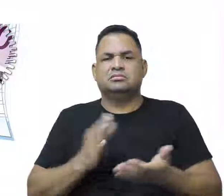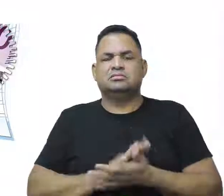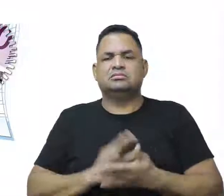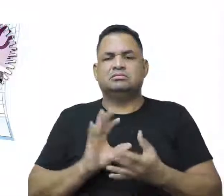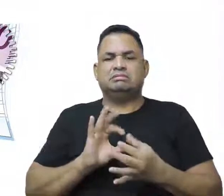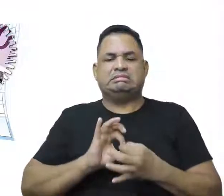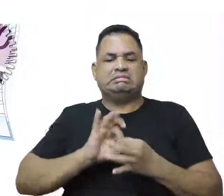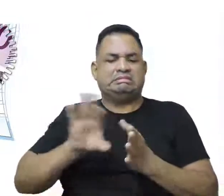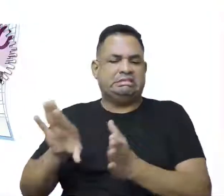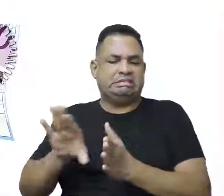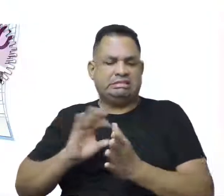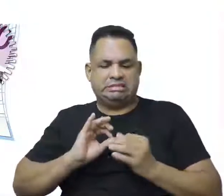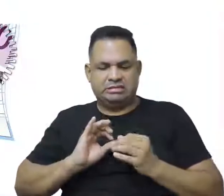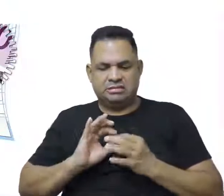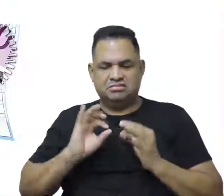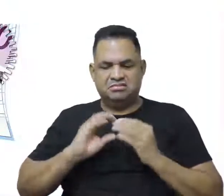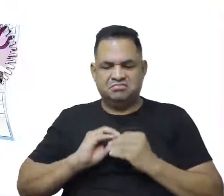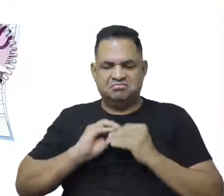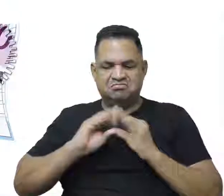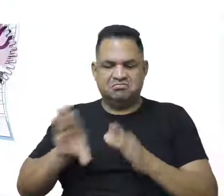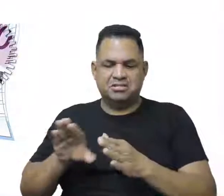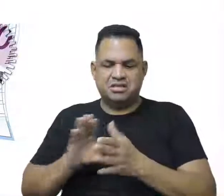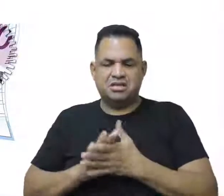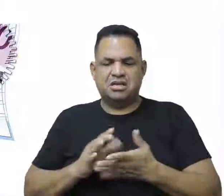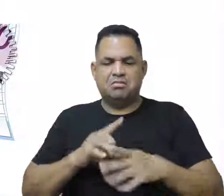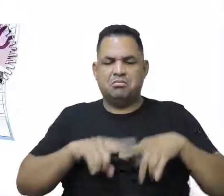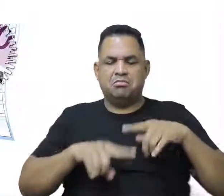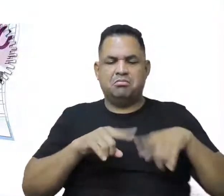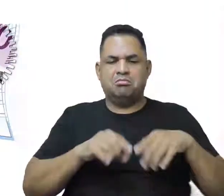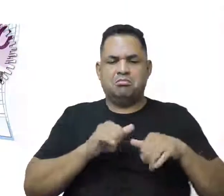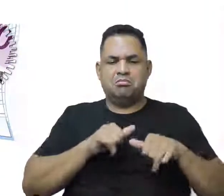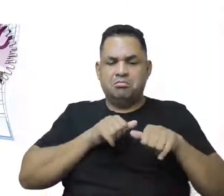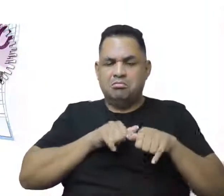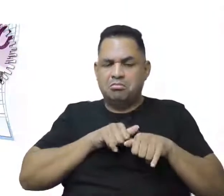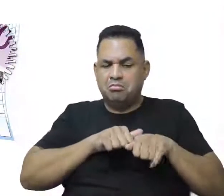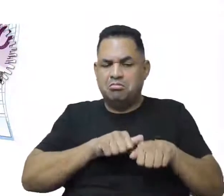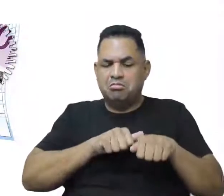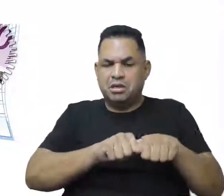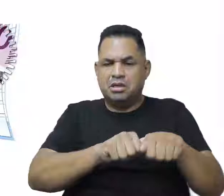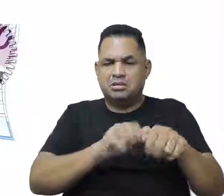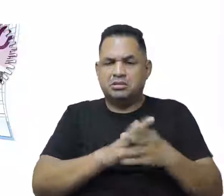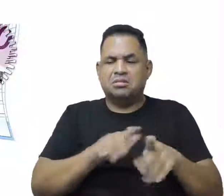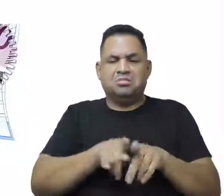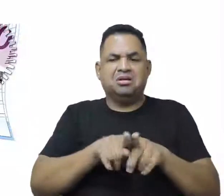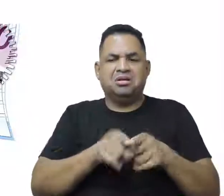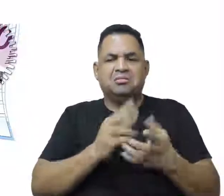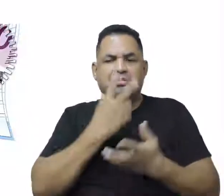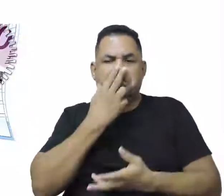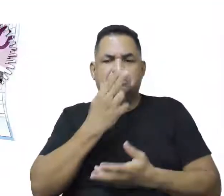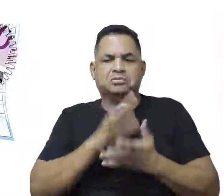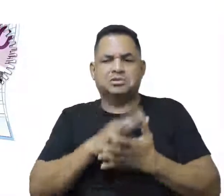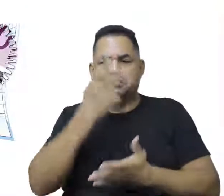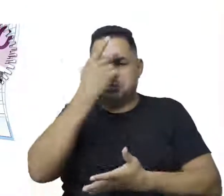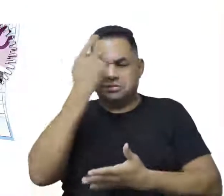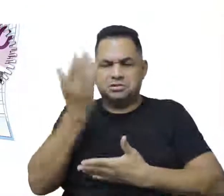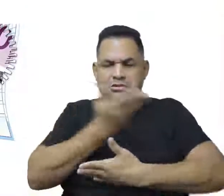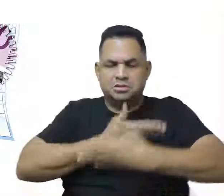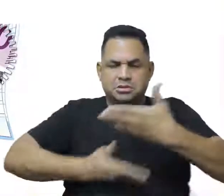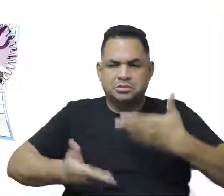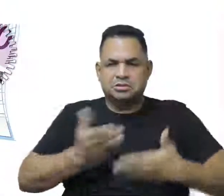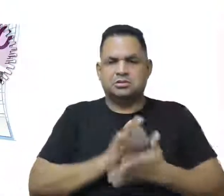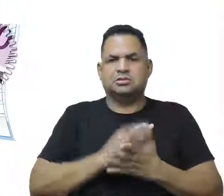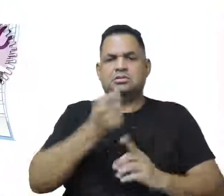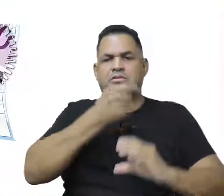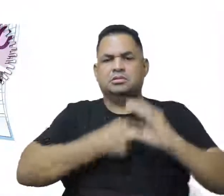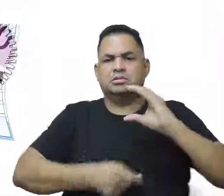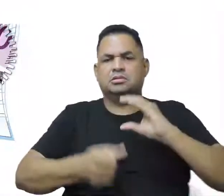descarte que a gente faz de produtos do mercado, inclusive a gente faz em relações com as pessoas, né? Olha como é que o capitalista, essa